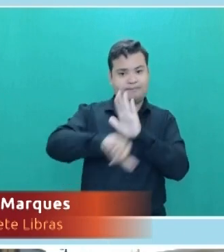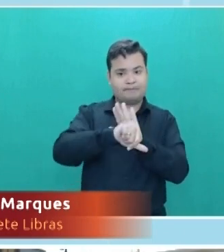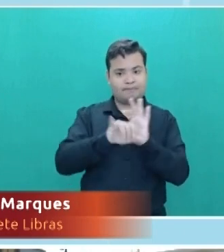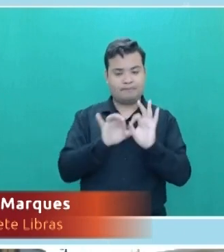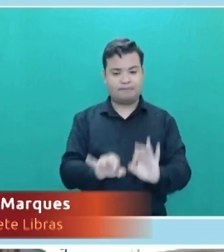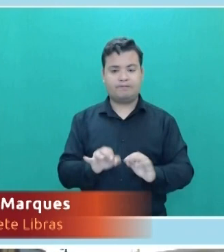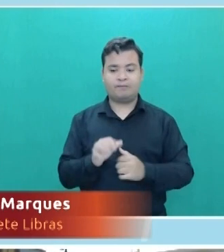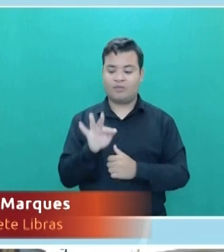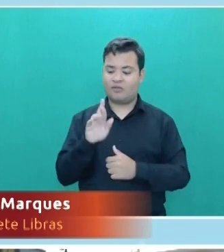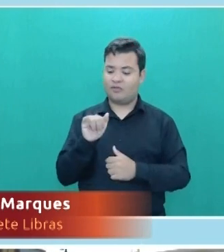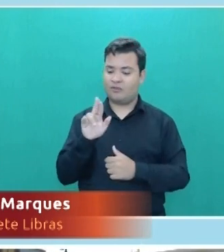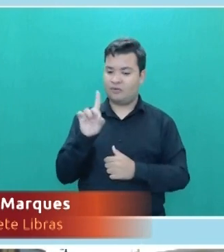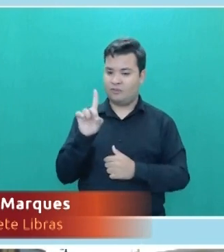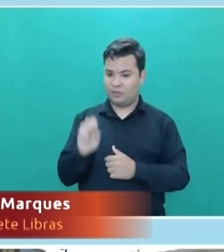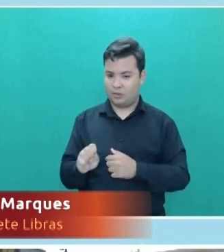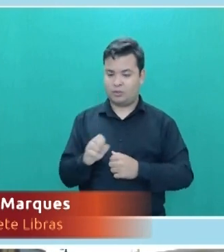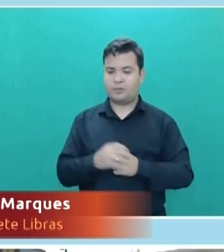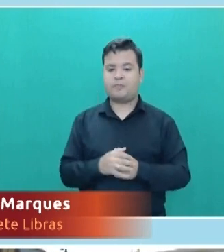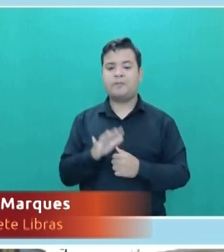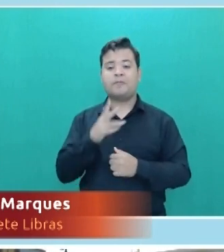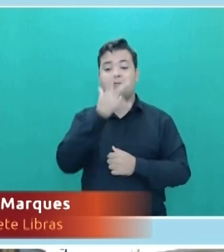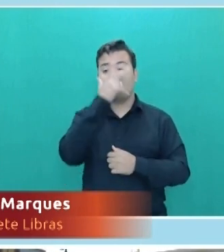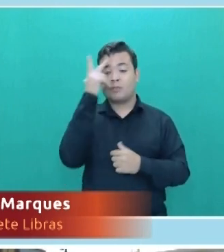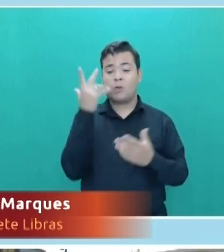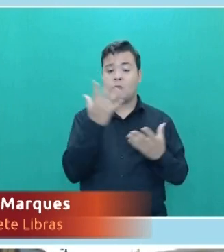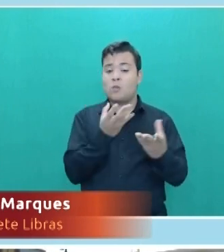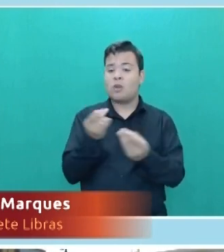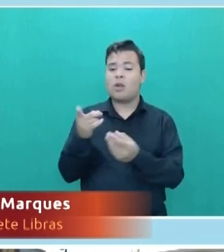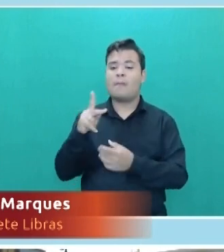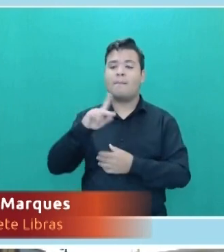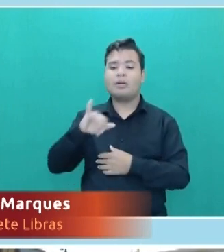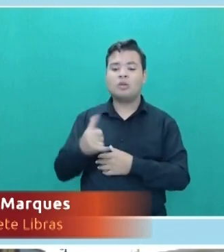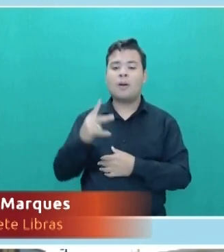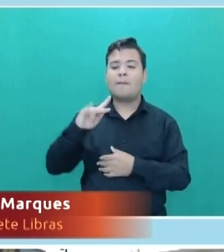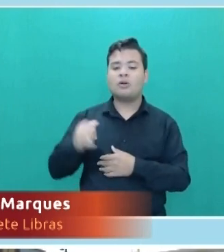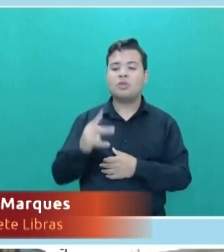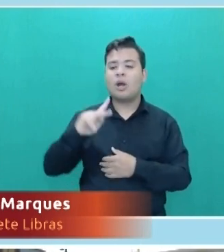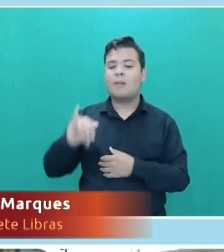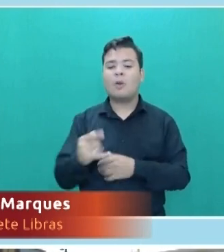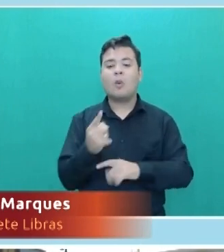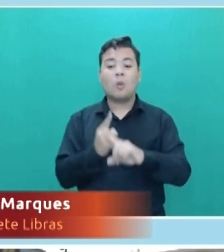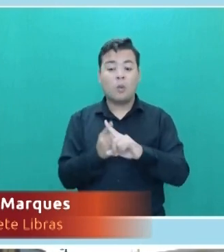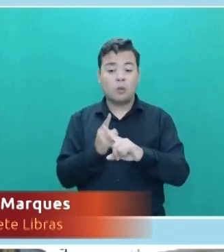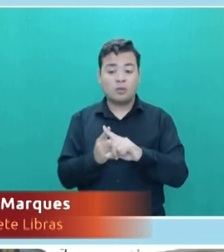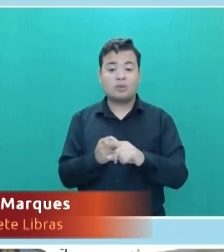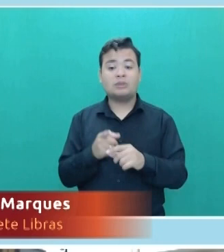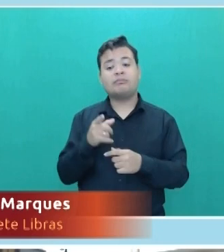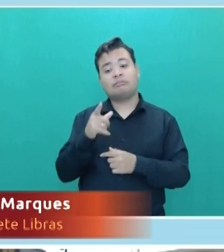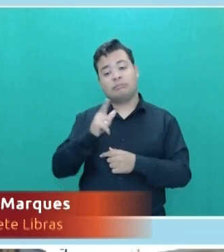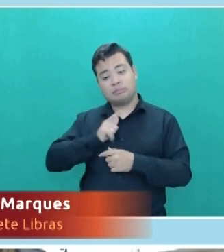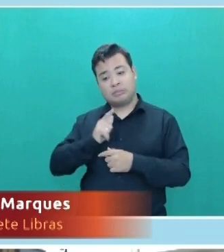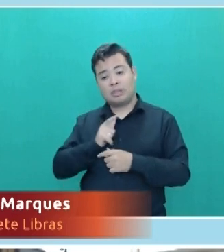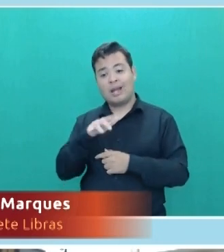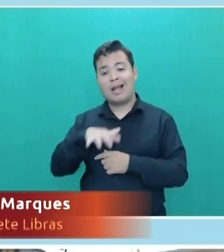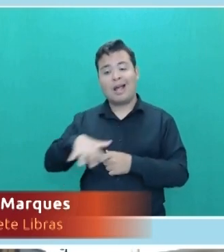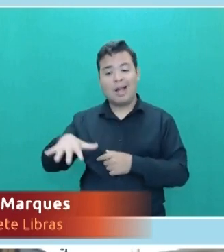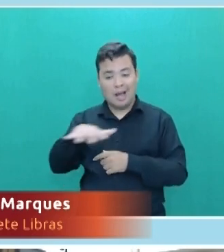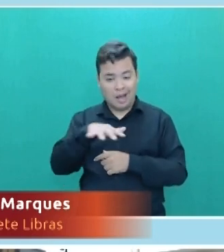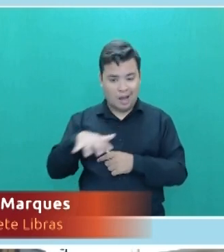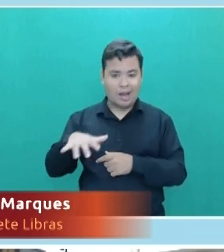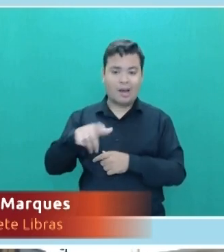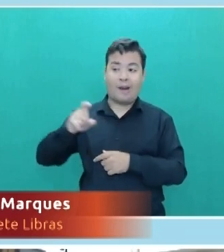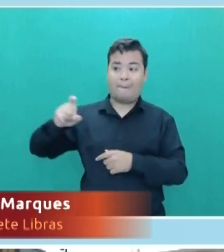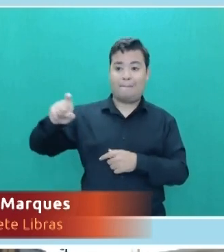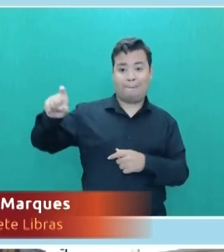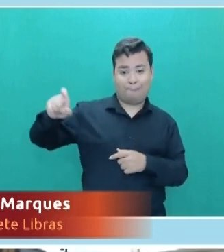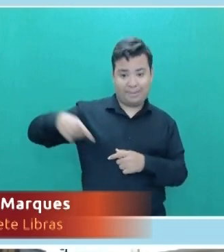que as pessoas, né, acabam indo por este caminho? Por conta da vantagem tributária que nós temos em cima.